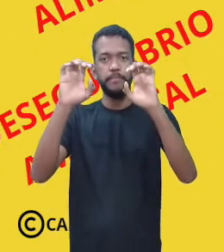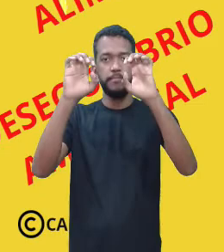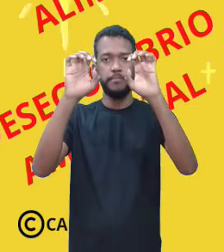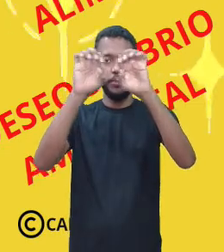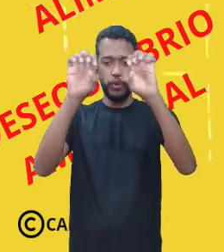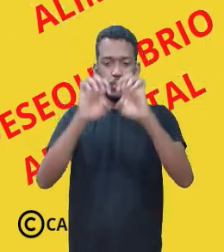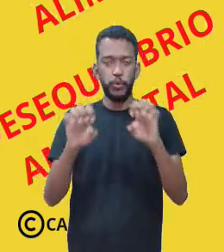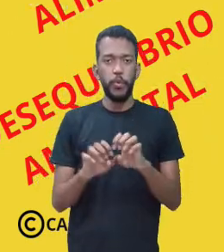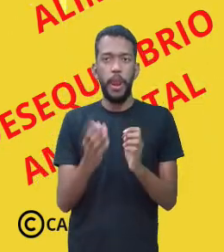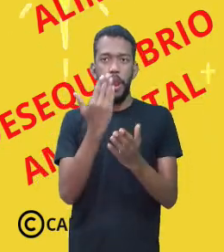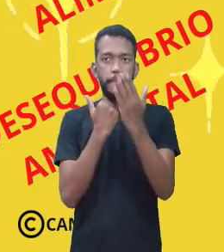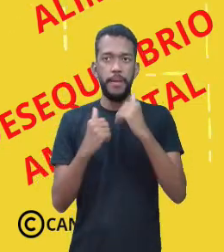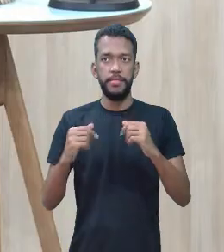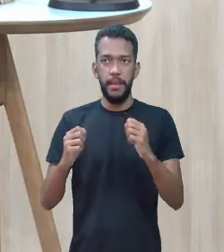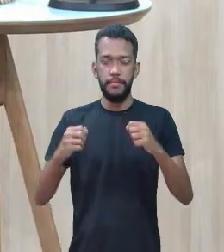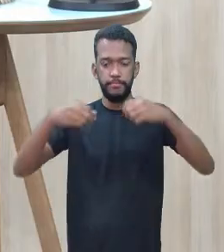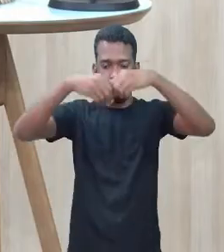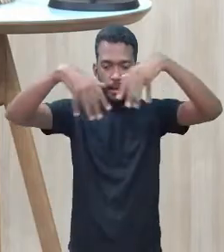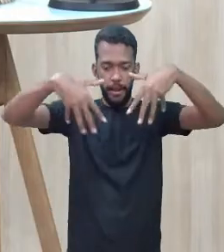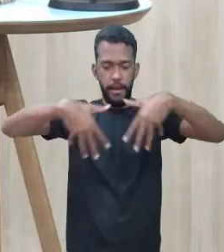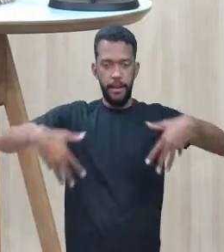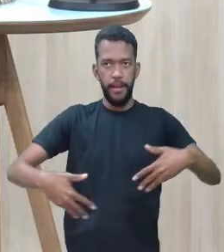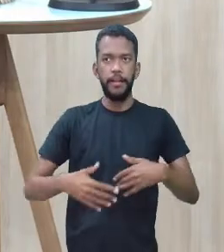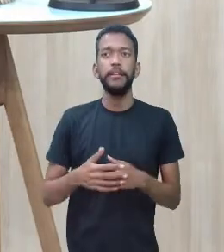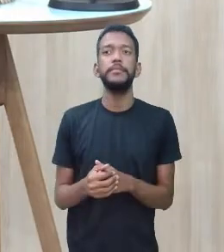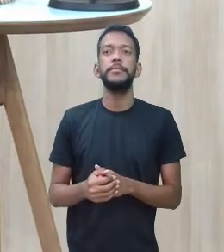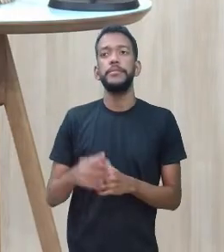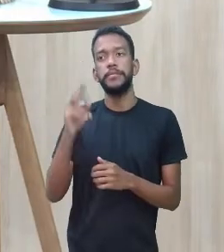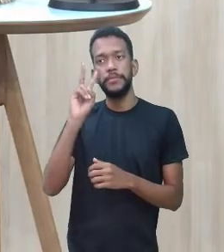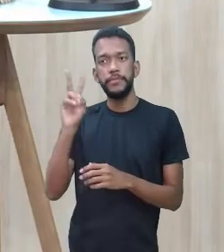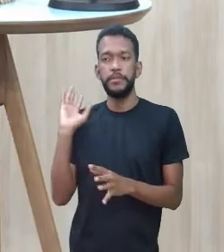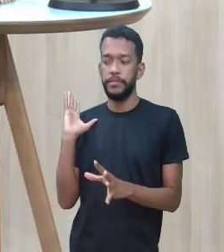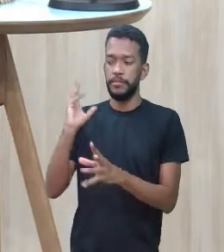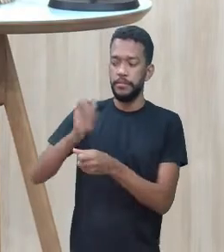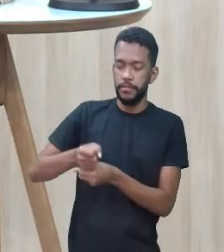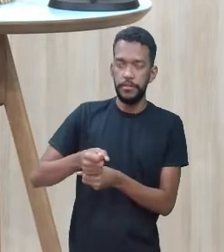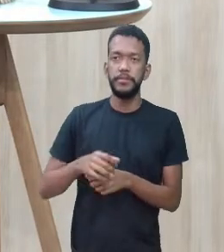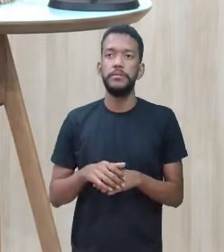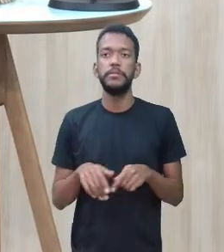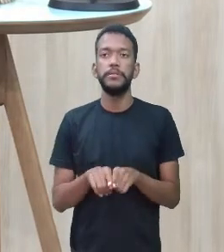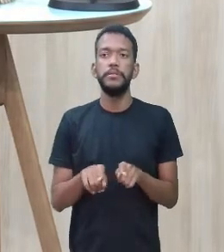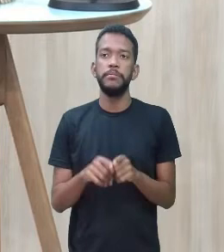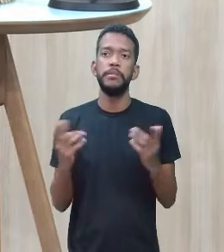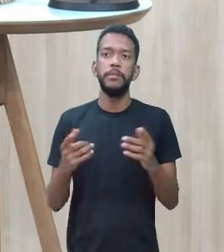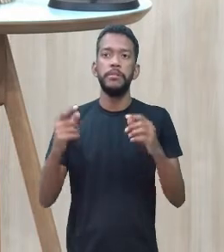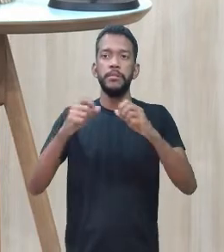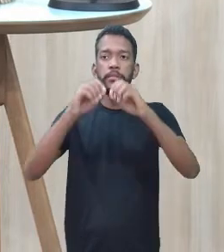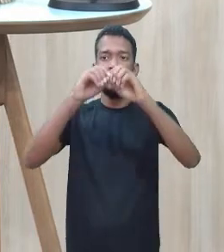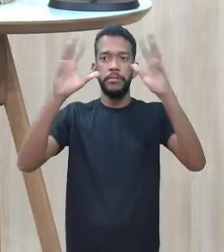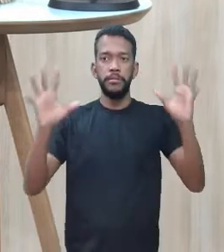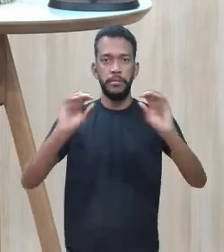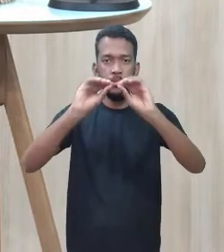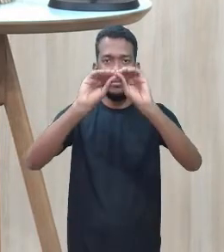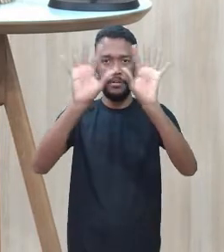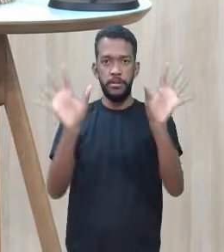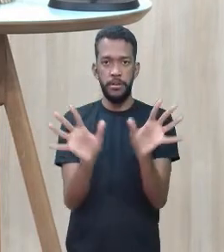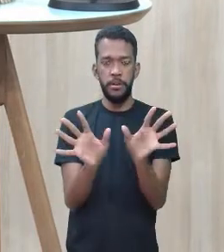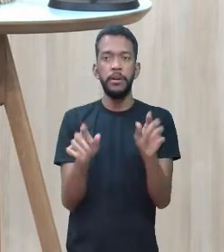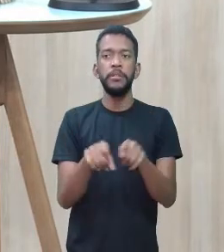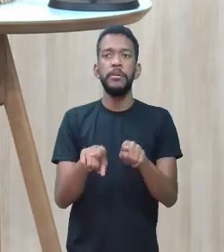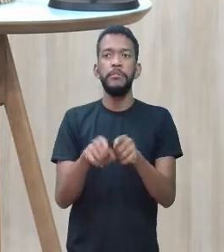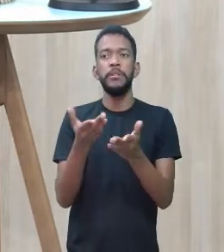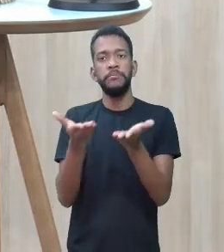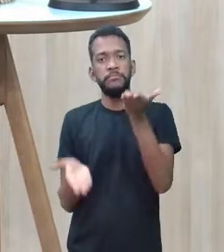um momento do revendo e a aula de hoje nós vamos trabalhar com a cadeia alimentar e também um pouco de